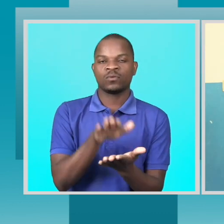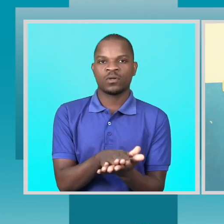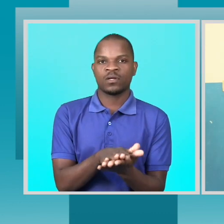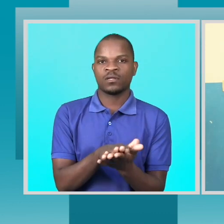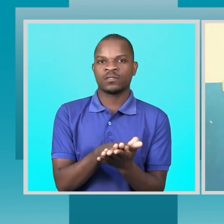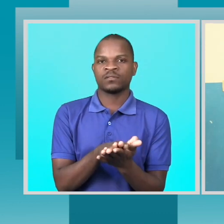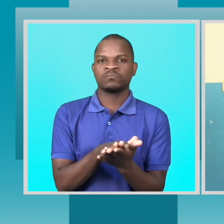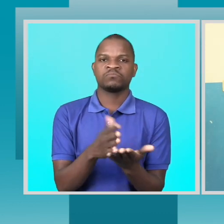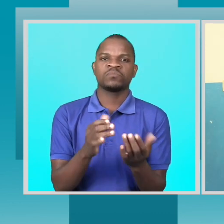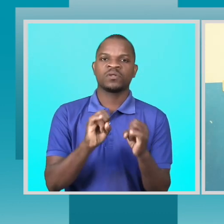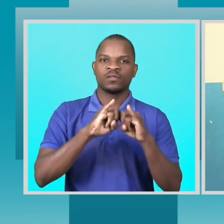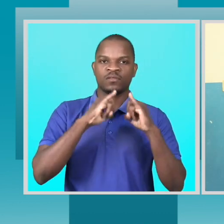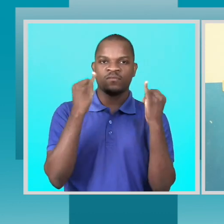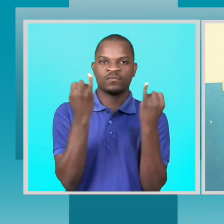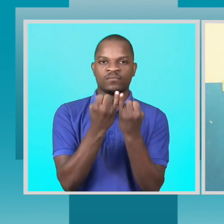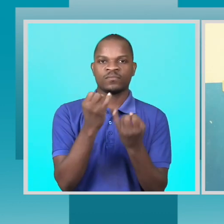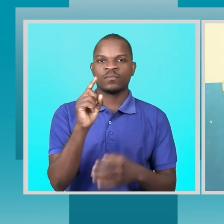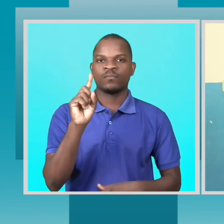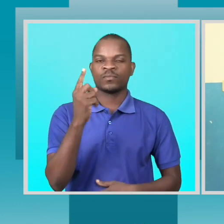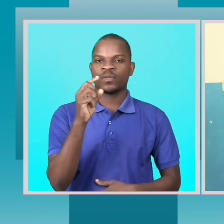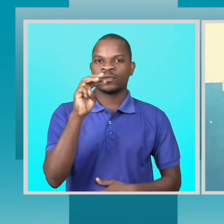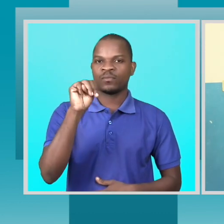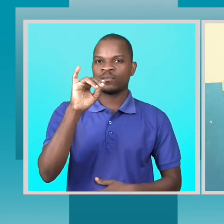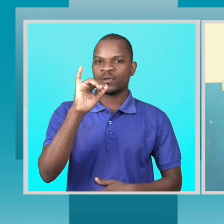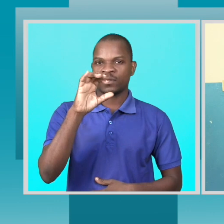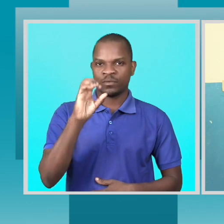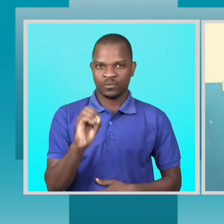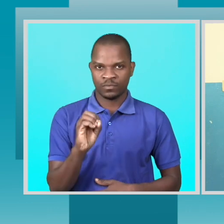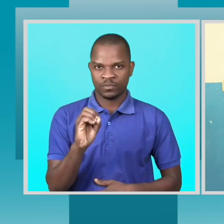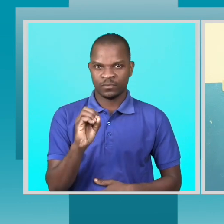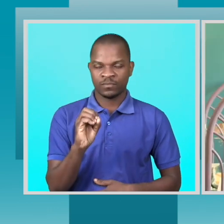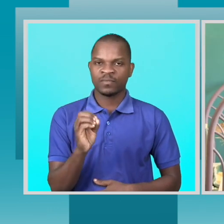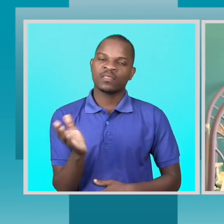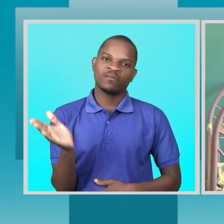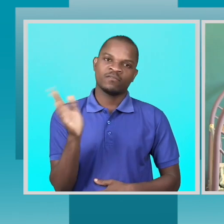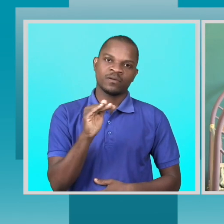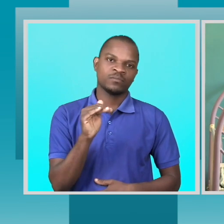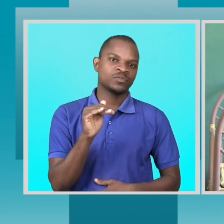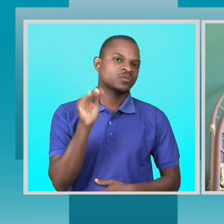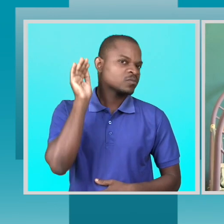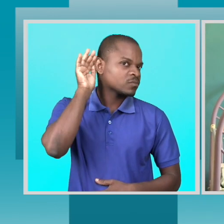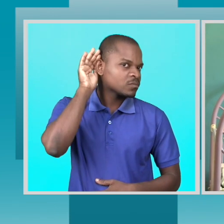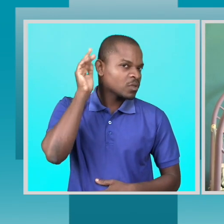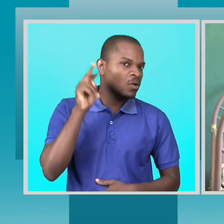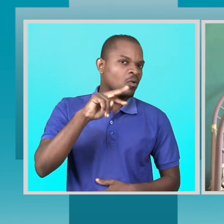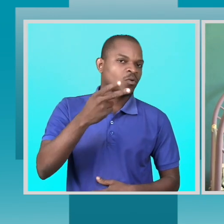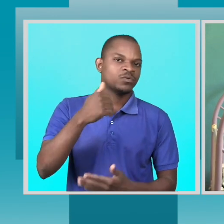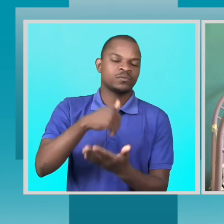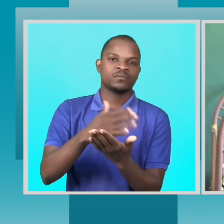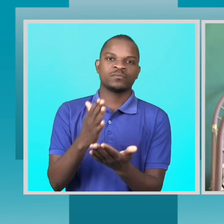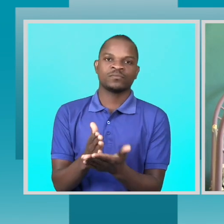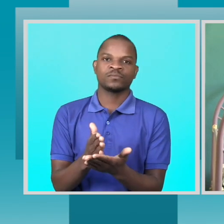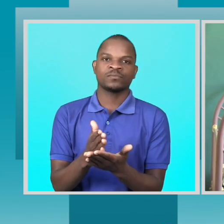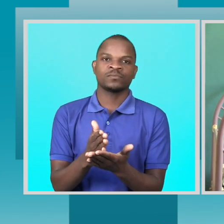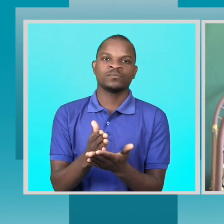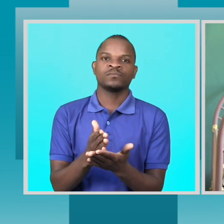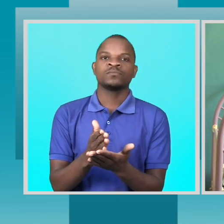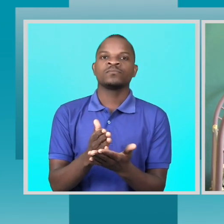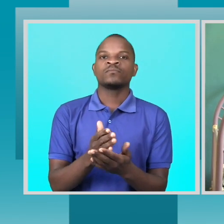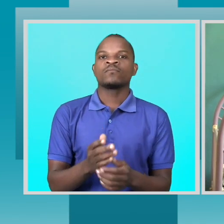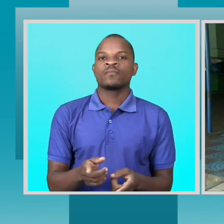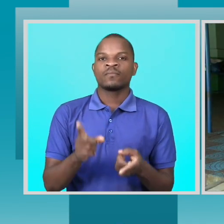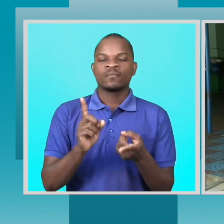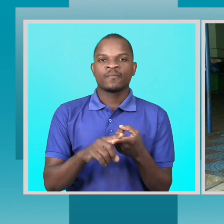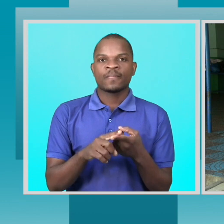nível do 1º de Maio, infantário primeiro de Maio, que é. Vamos acompanhar outros departamentos aqui no centro.